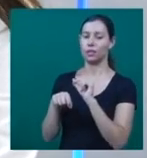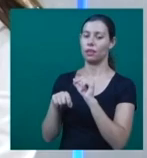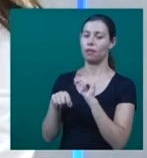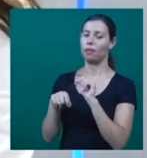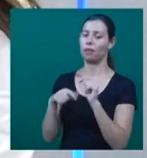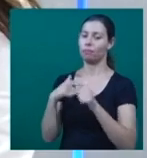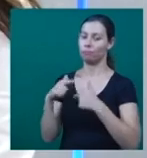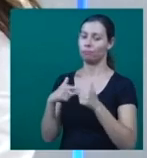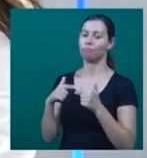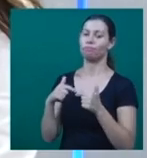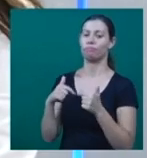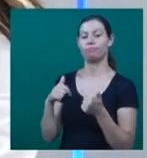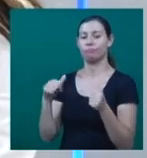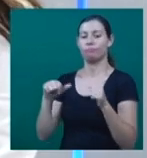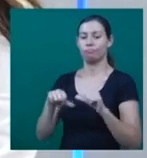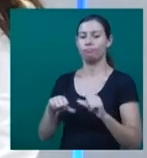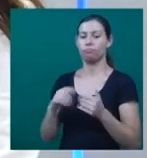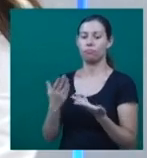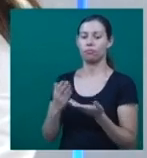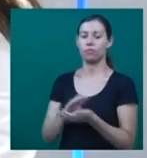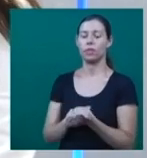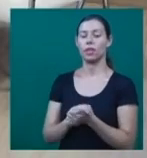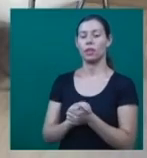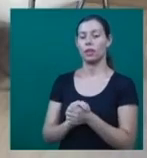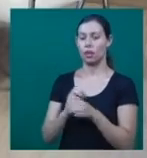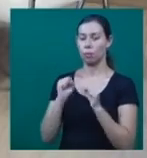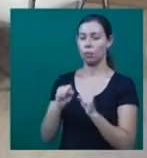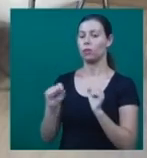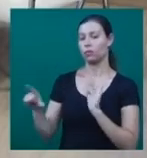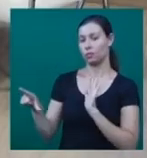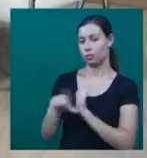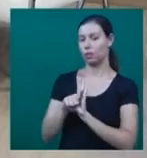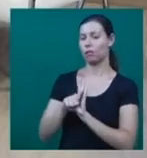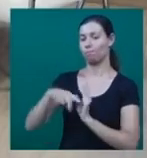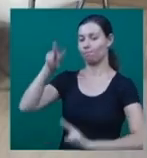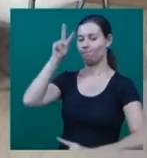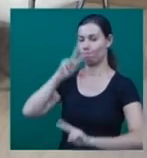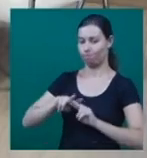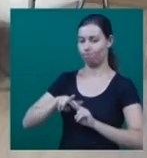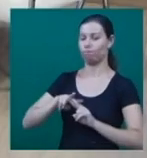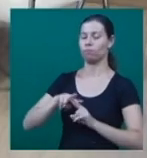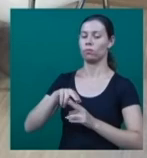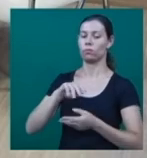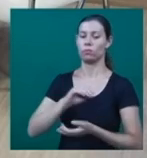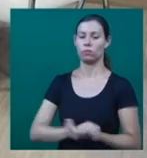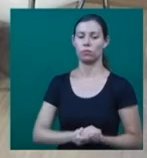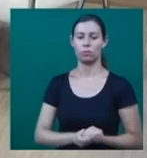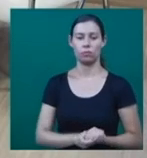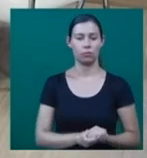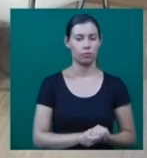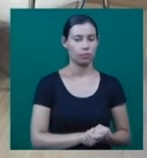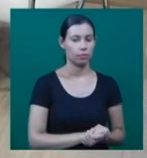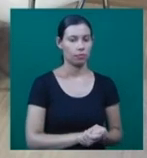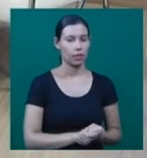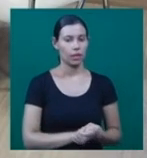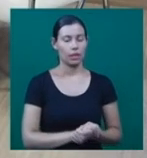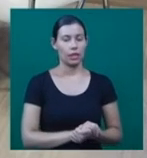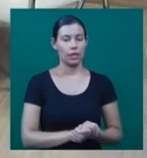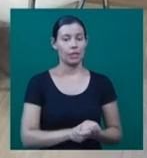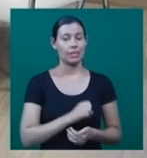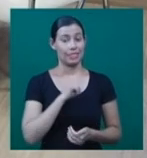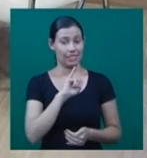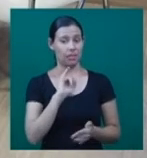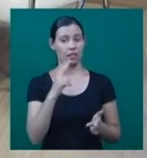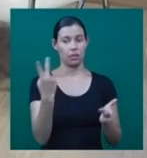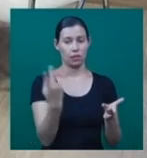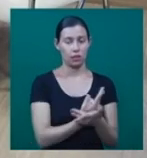e necessariamente que exista essa hierarquia, né? Uhum. Aí sim tipifica o crime de assédio sexual. O que deve ser feito no primeiro momento? Porque a gente